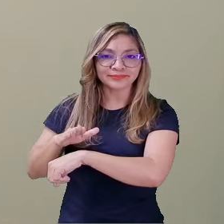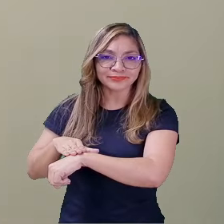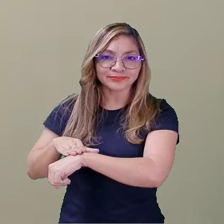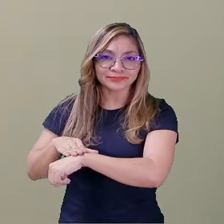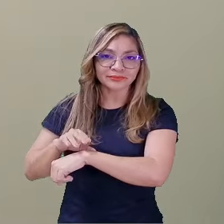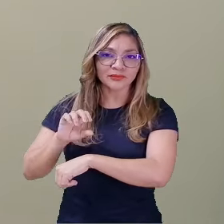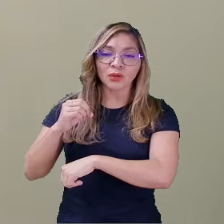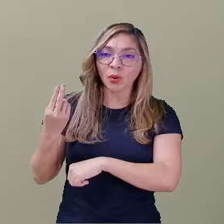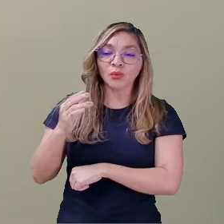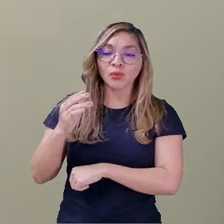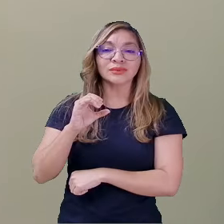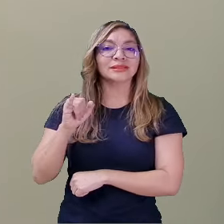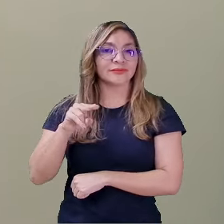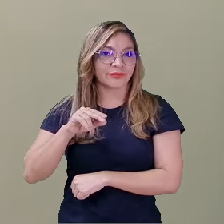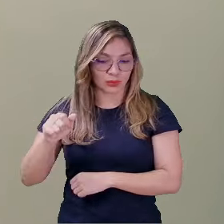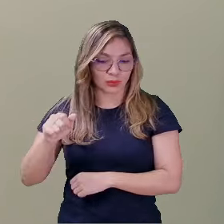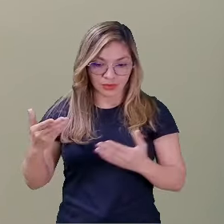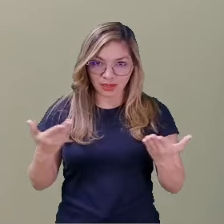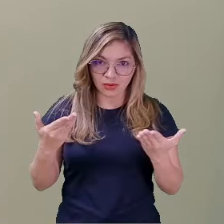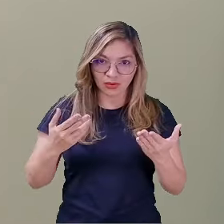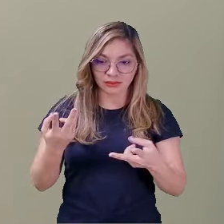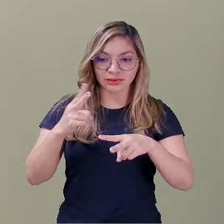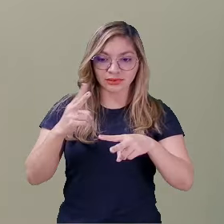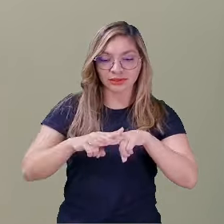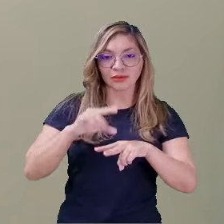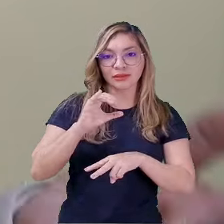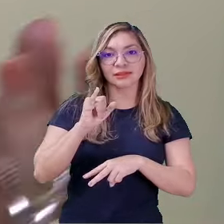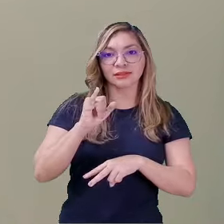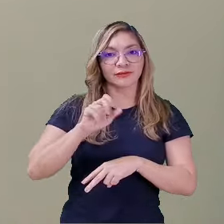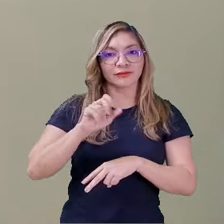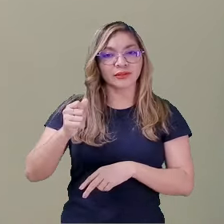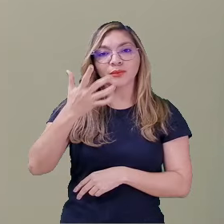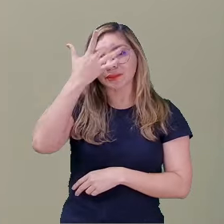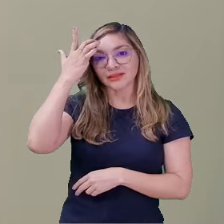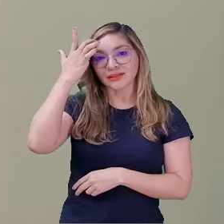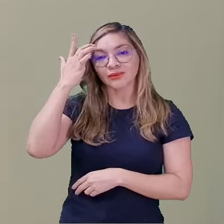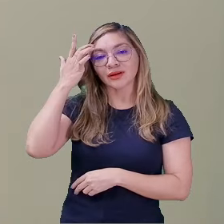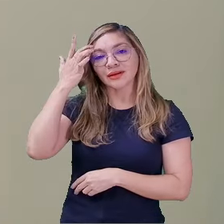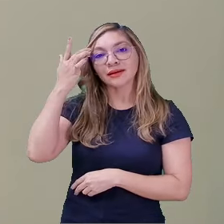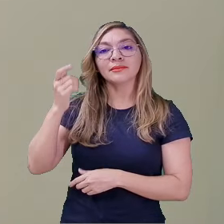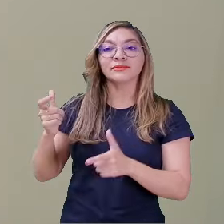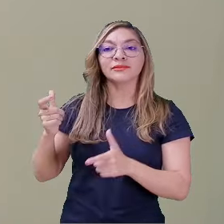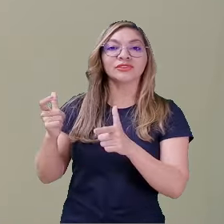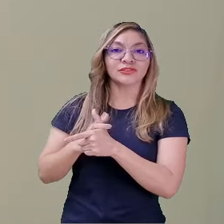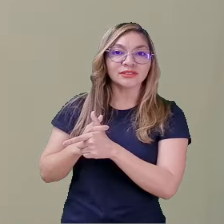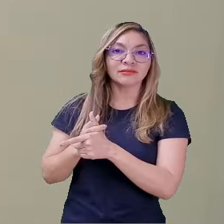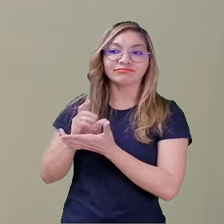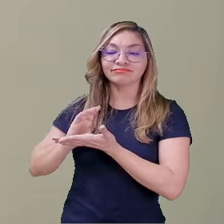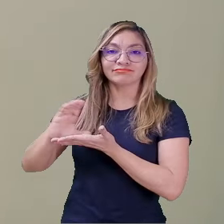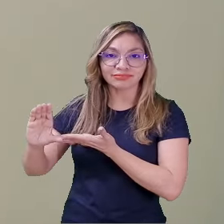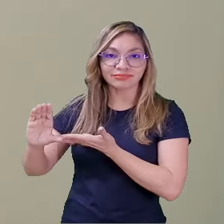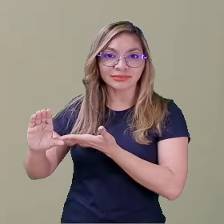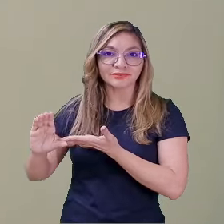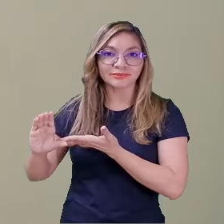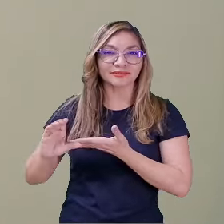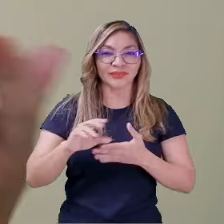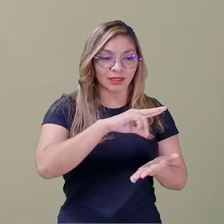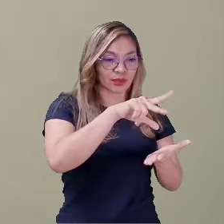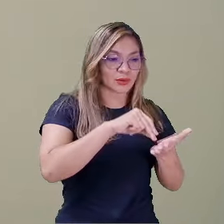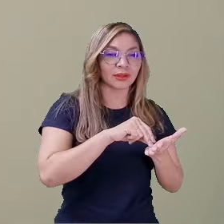no caso. Aqui nós tivemos uma prisão civil de um devedor de alimentos que veio determinado pela primeira vara de família de